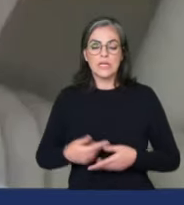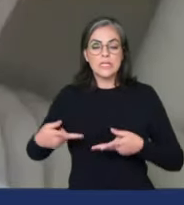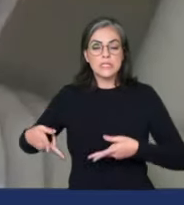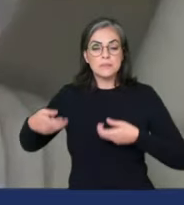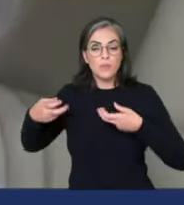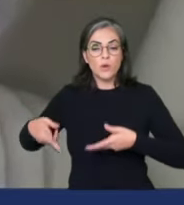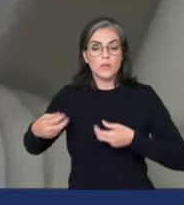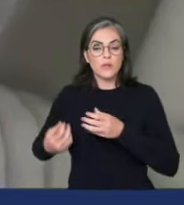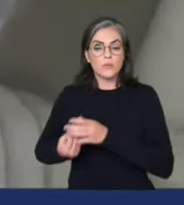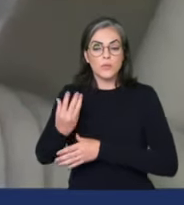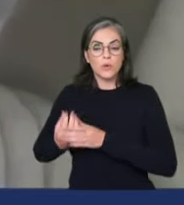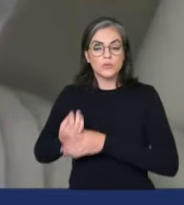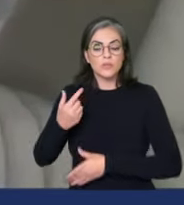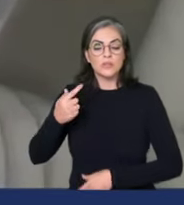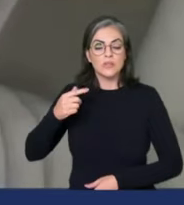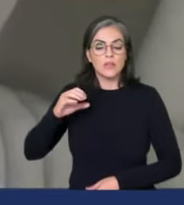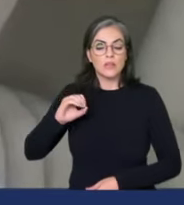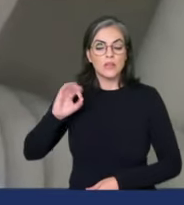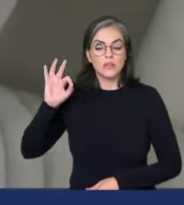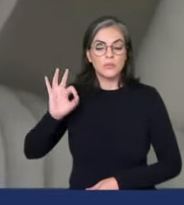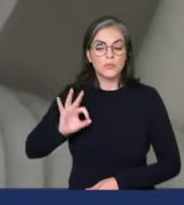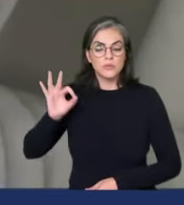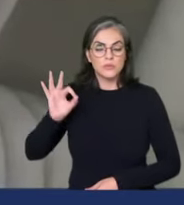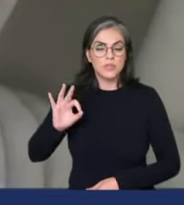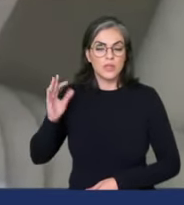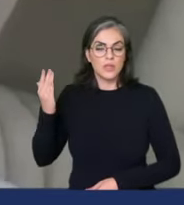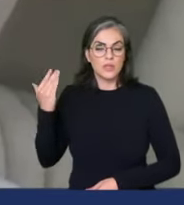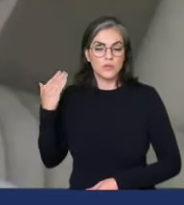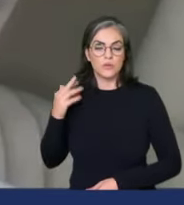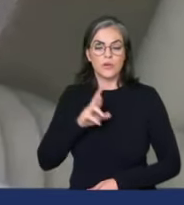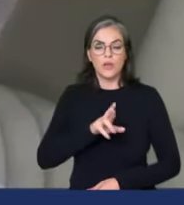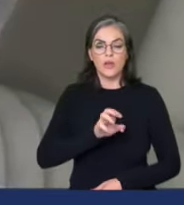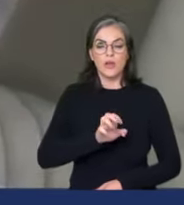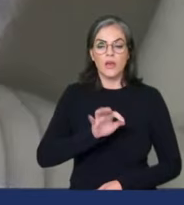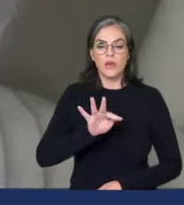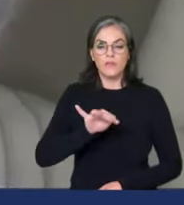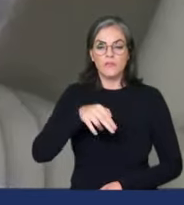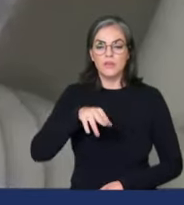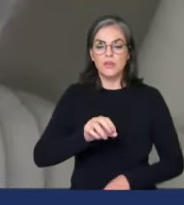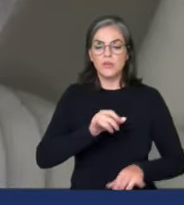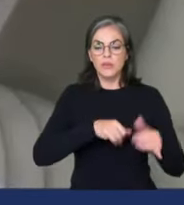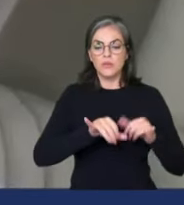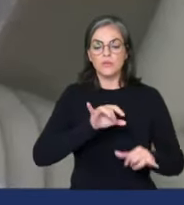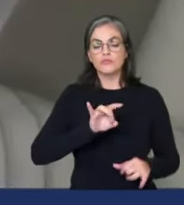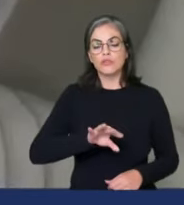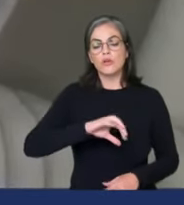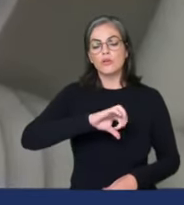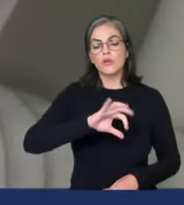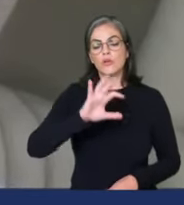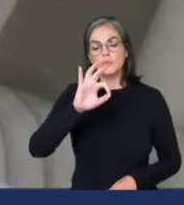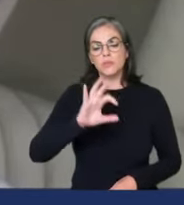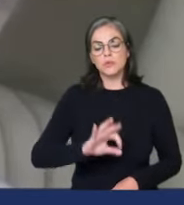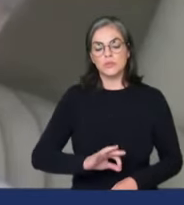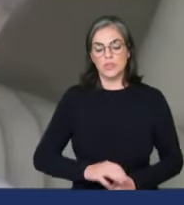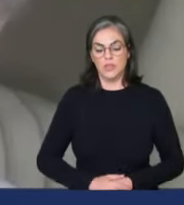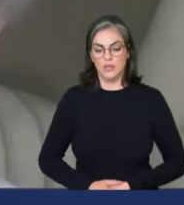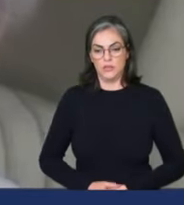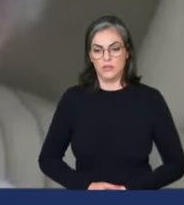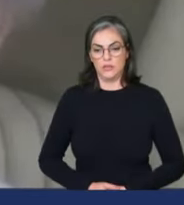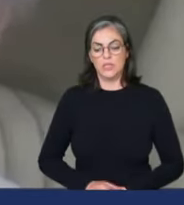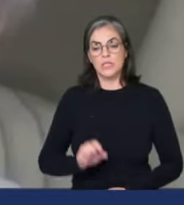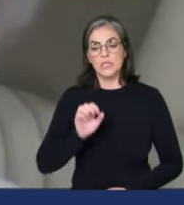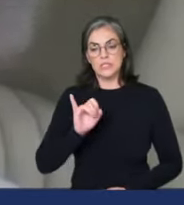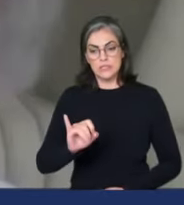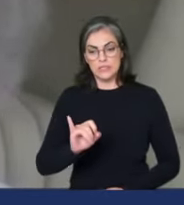de 70%. No refino, foi só 9%. Ou seja, se a Petrobras